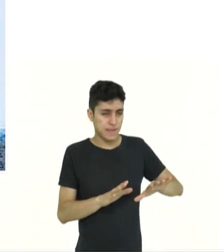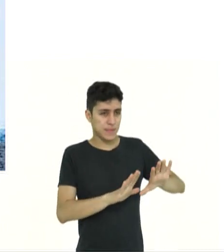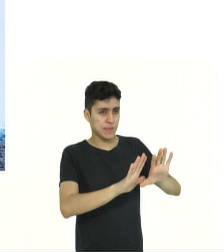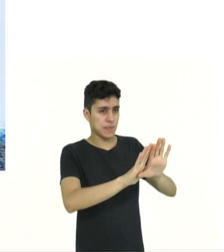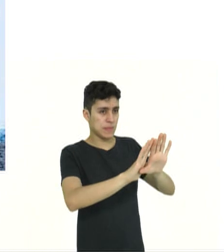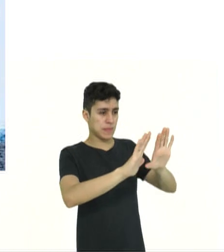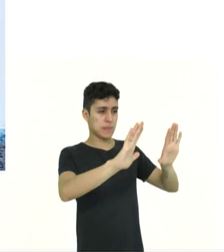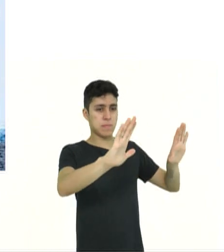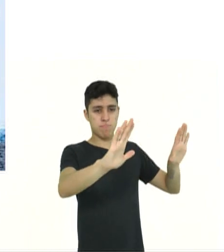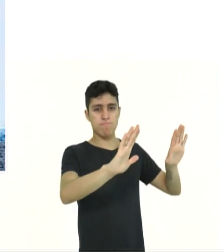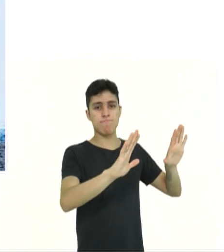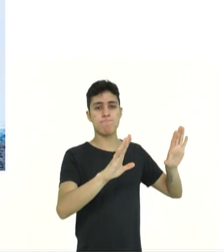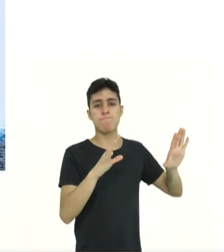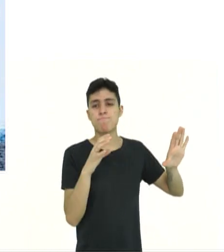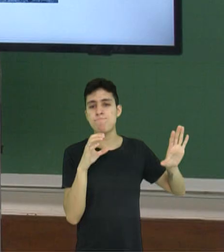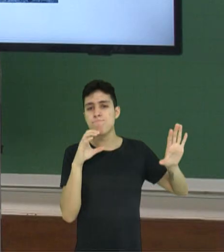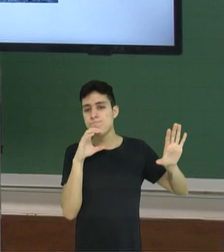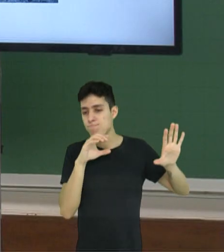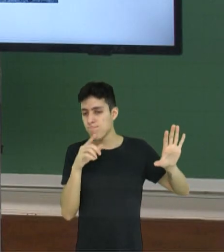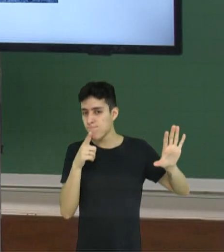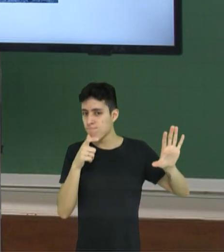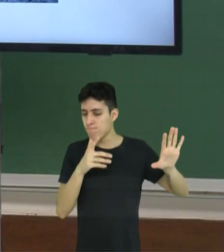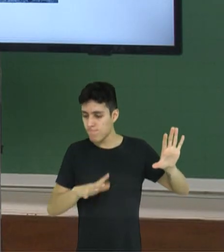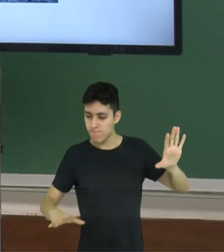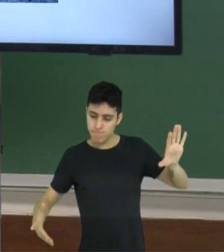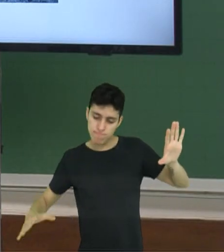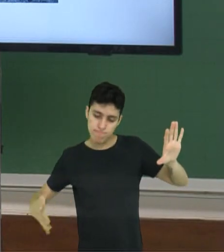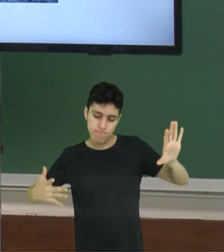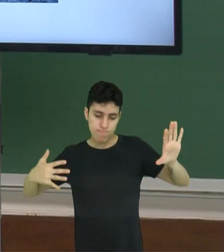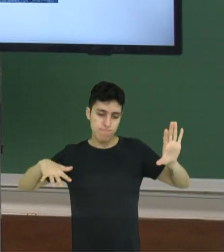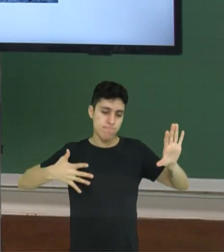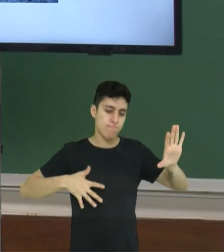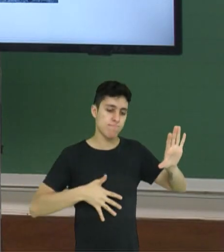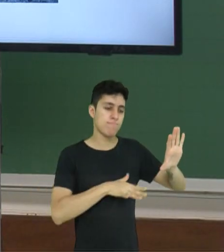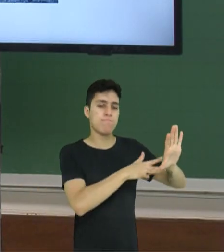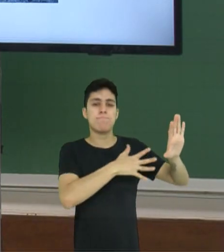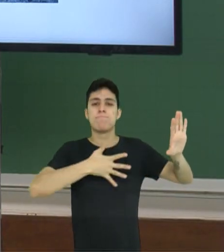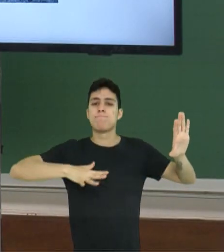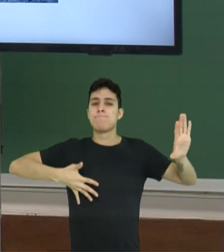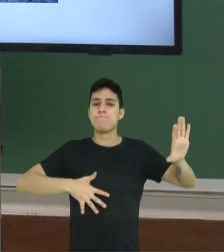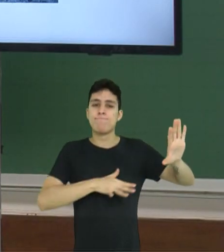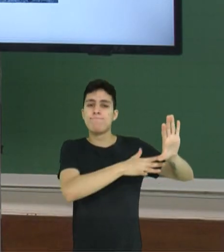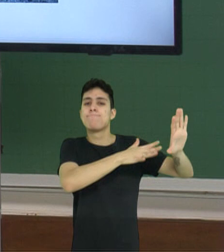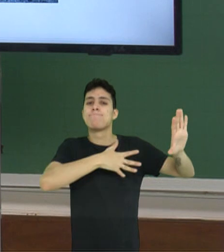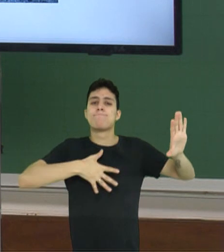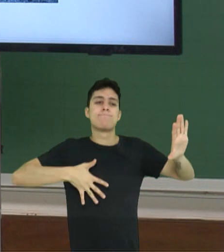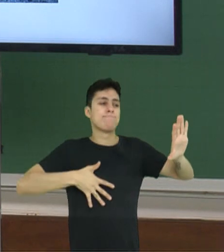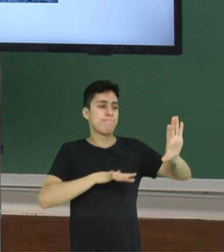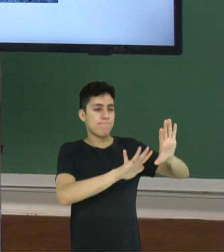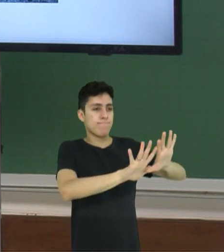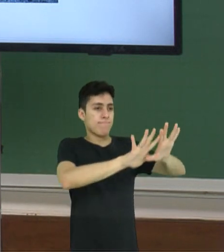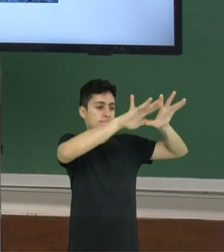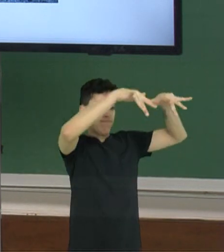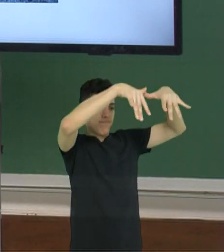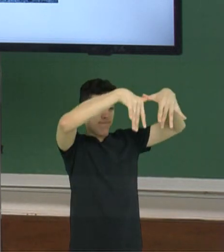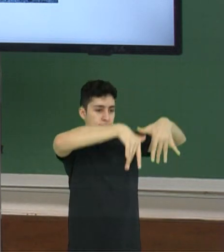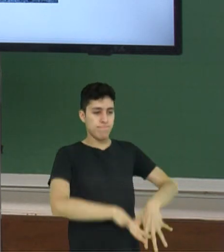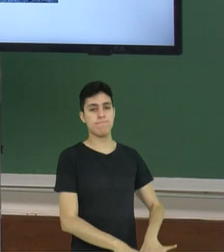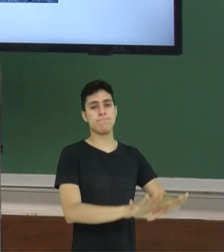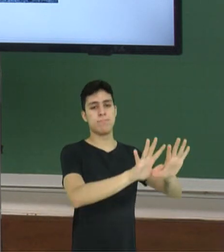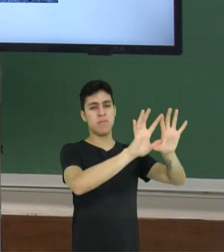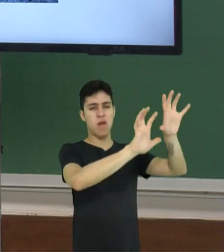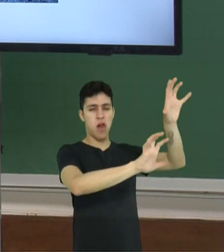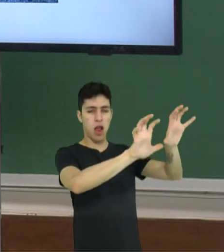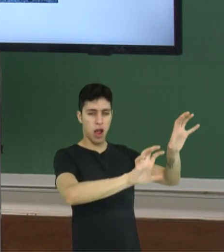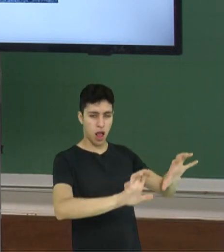Então as correntes levam e as marés vão, como a água está mais aquecida, vai desgastando as geleiras, né, e vai causando